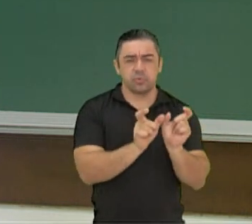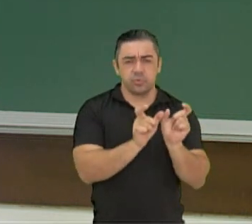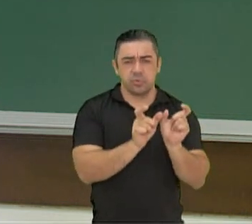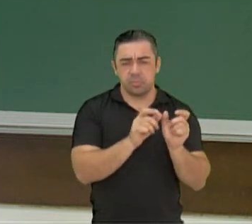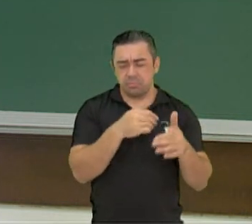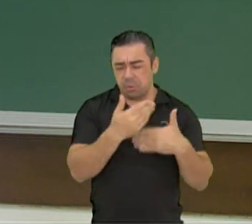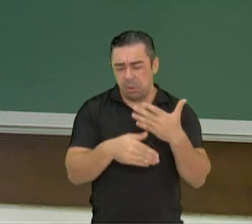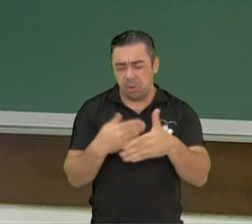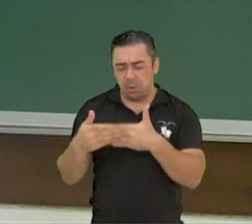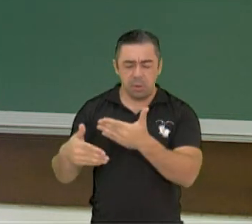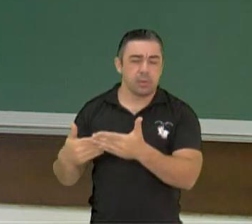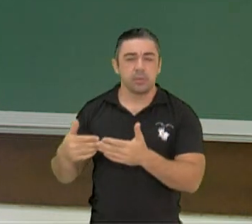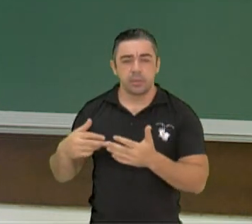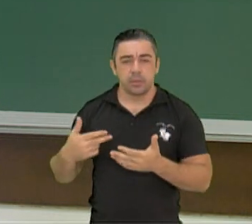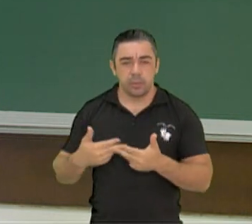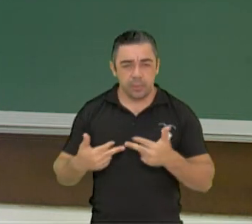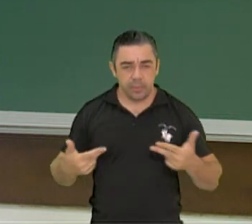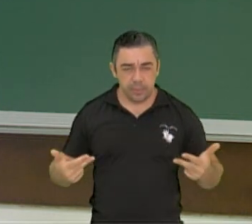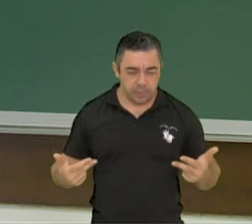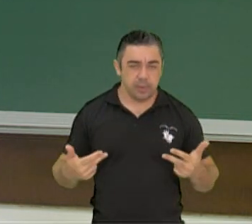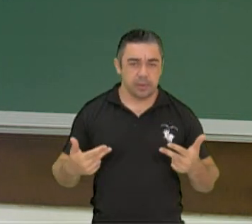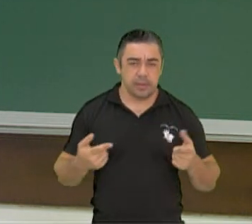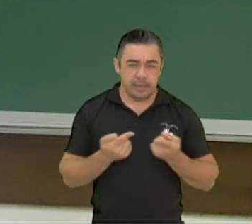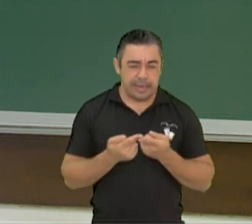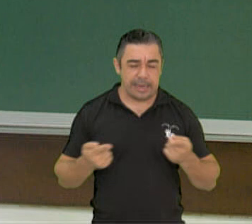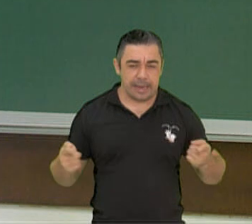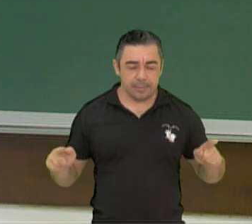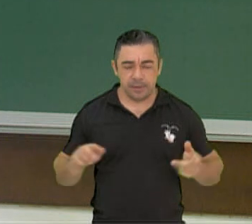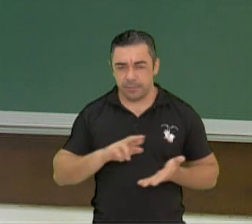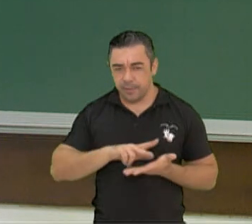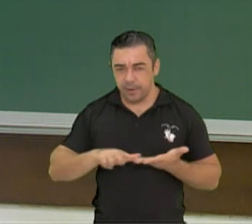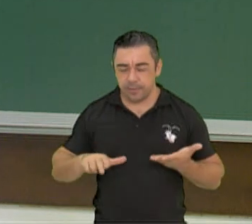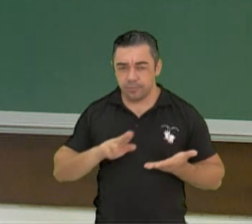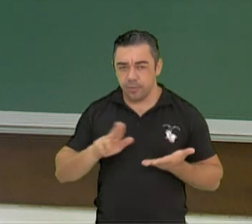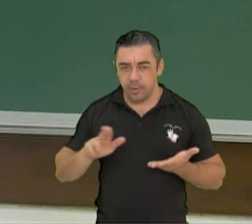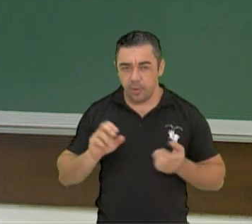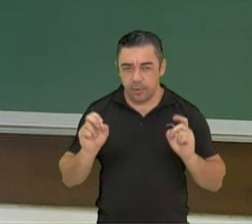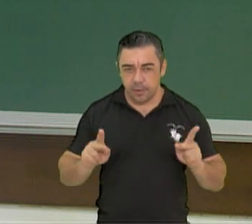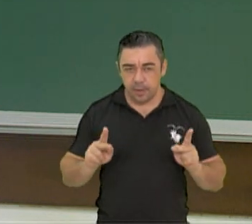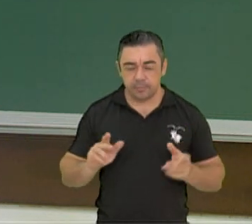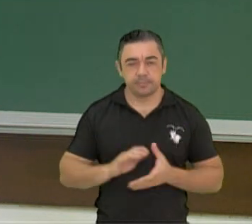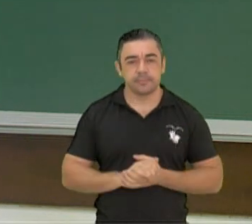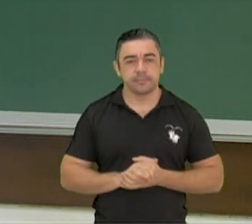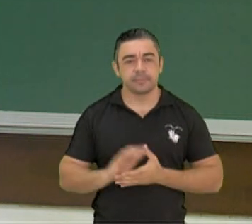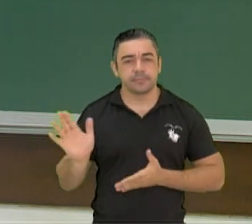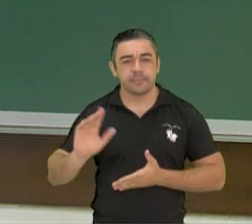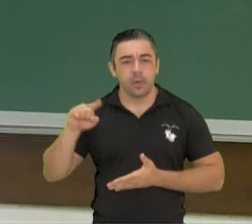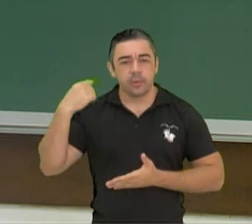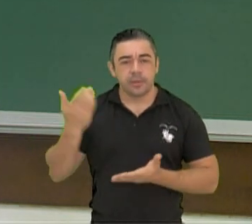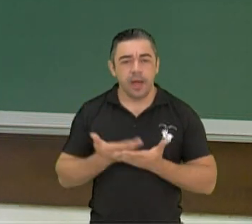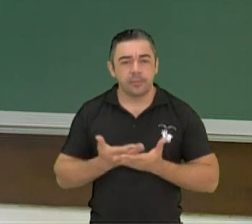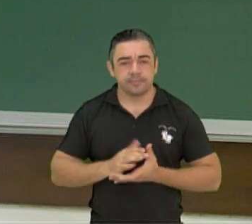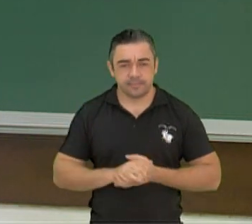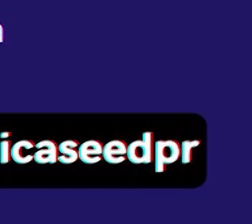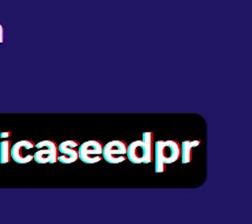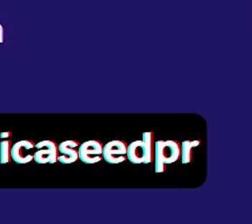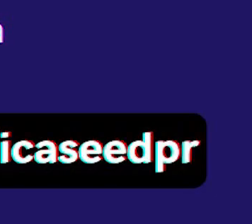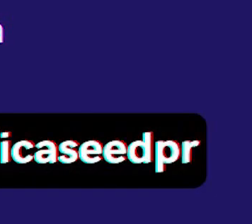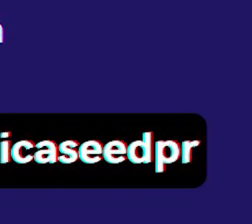por diante, predicado verbal, nominal e muitos nomes que nós temos aí, ok? Então, até uma próxima aula.